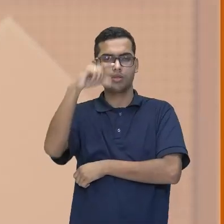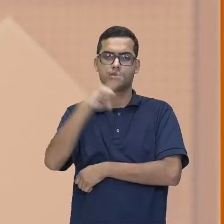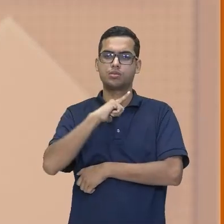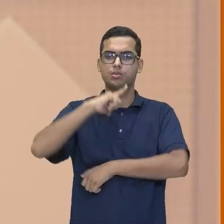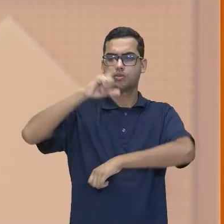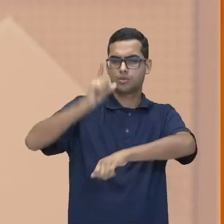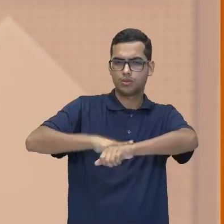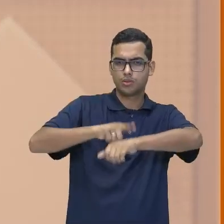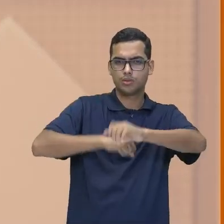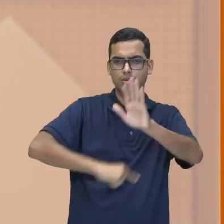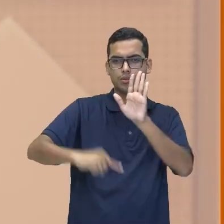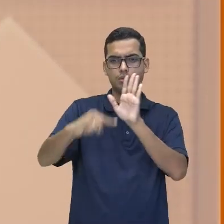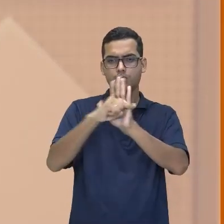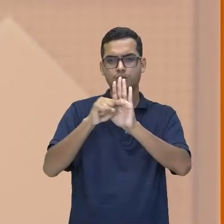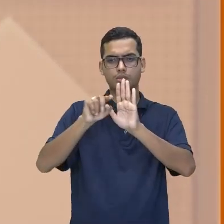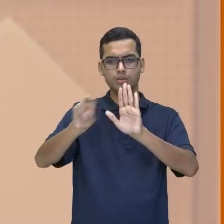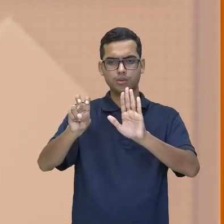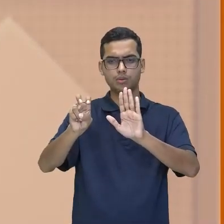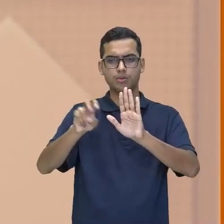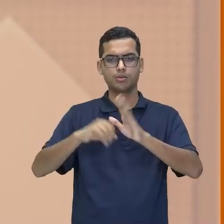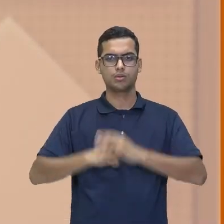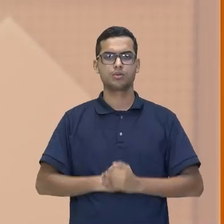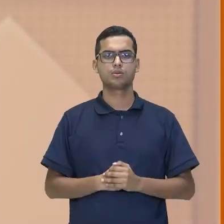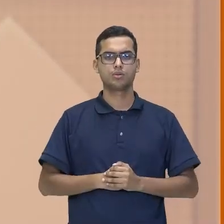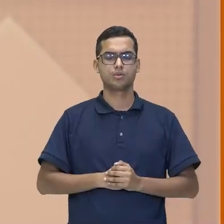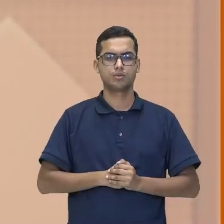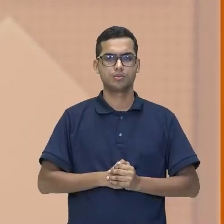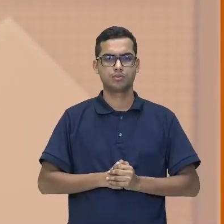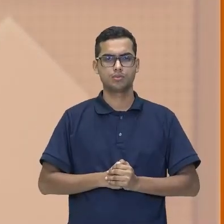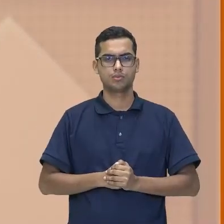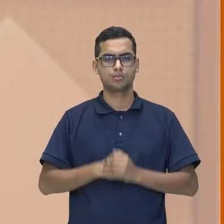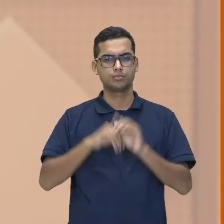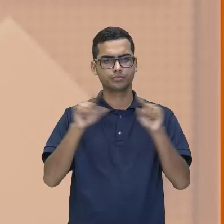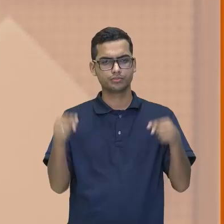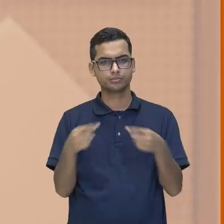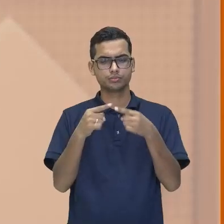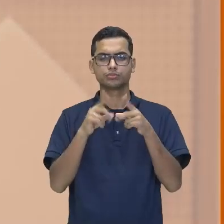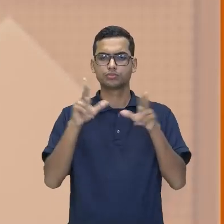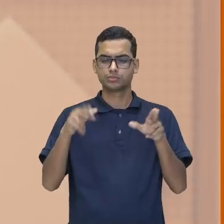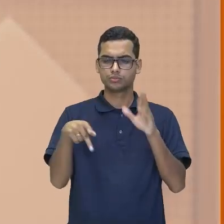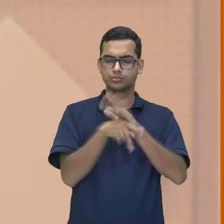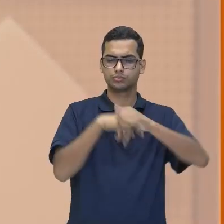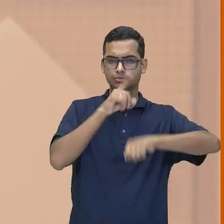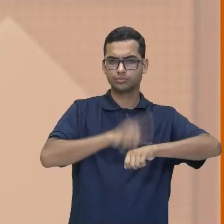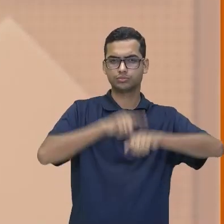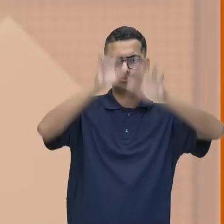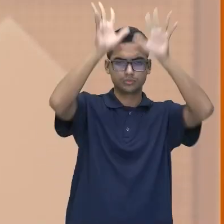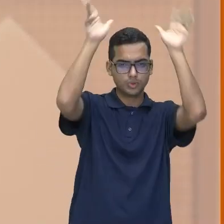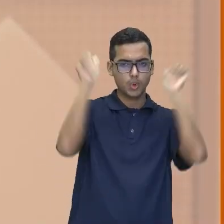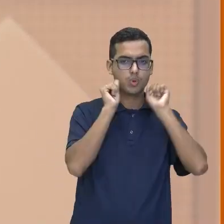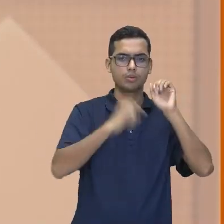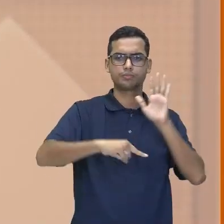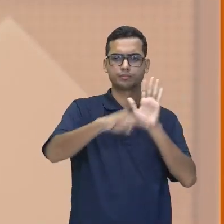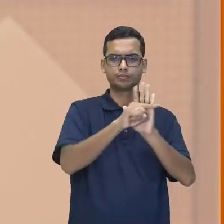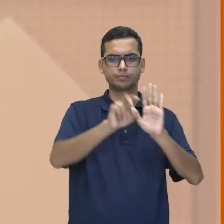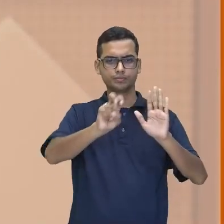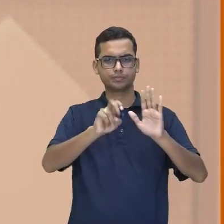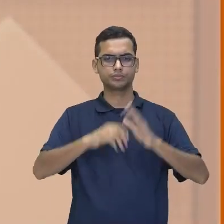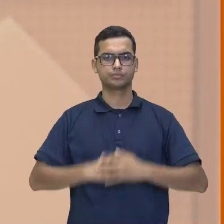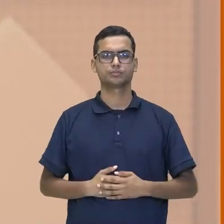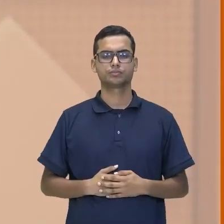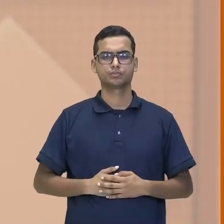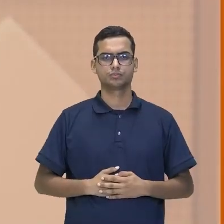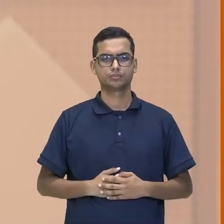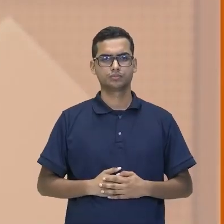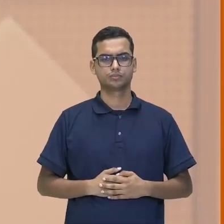estão no mesmo fuso horário do Acre, que é no fuso -5. Mas a maior